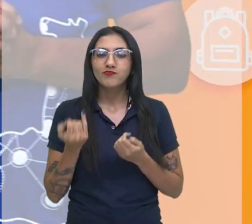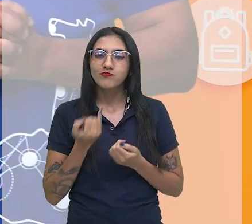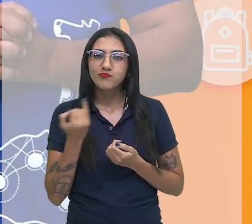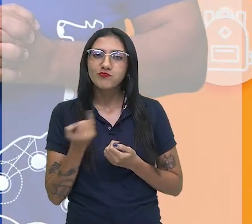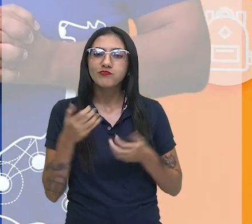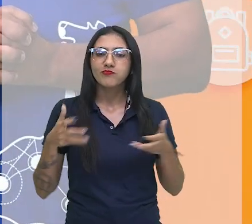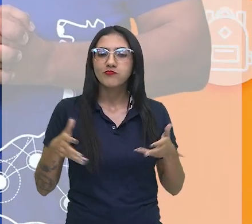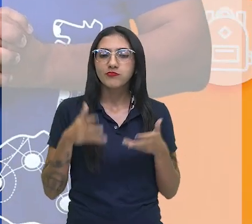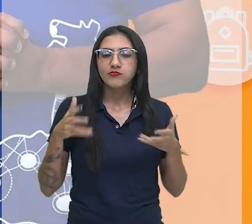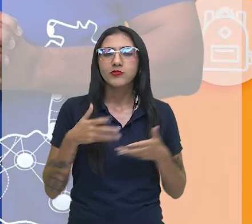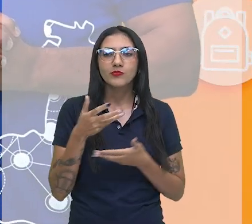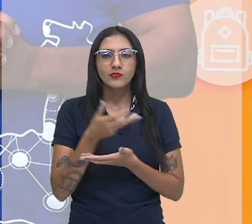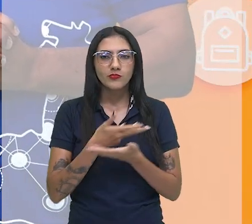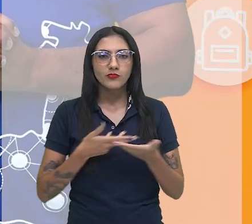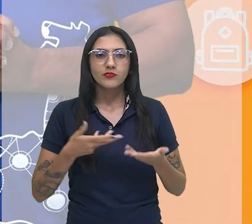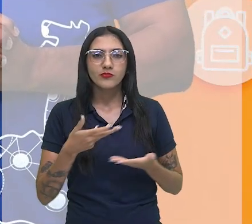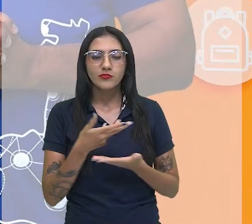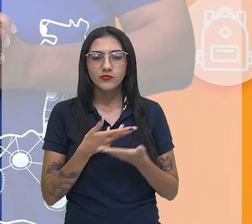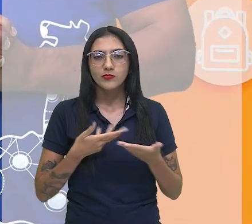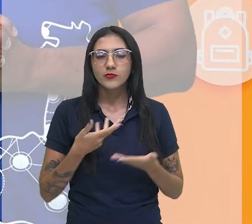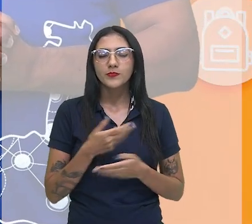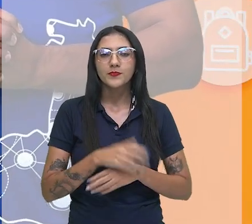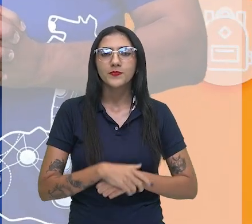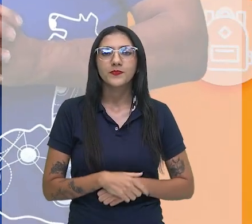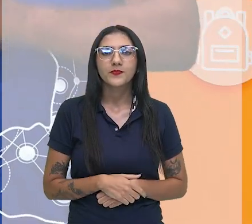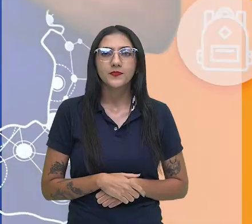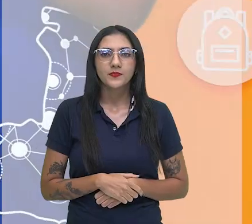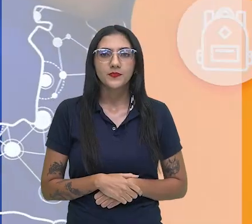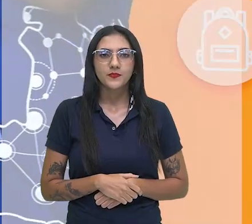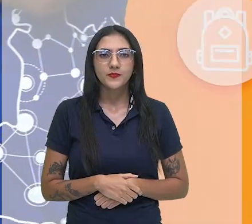É importante o papel da juventude, né?